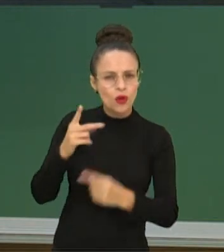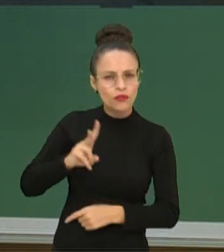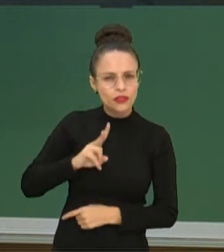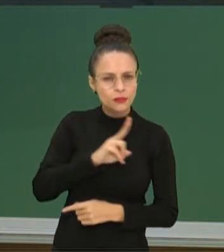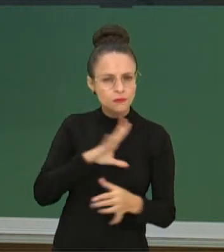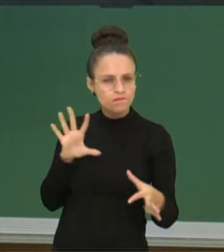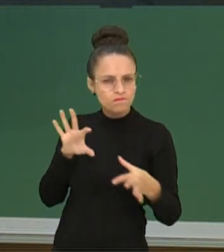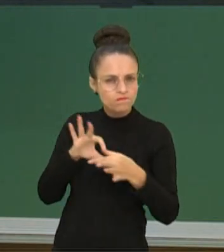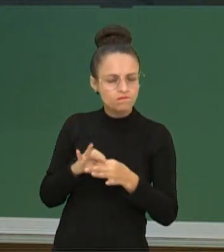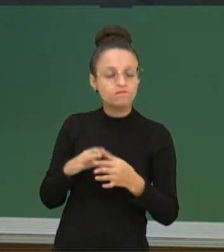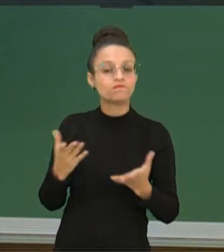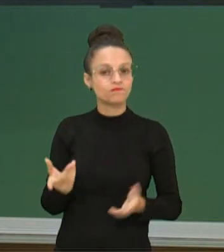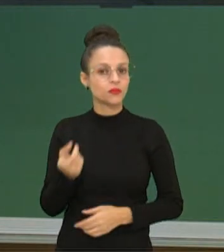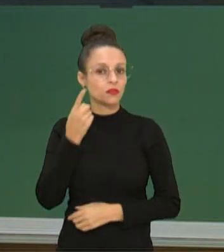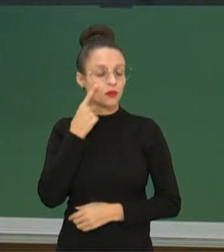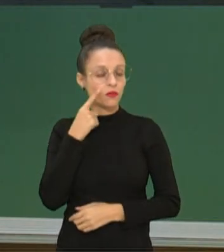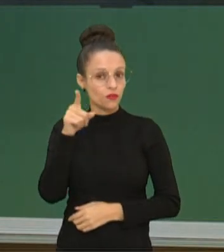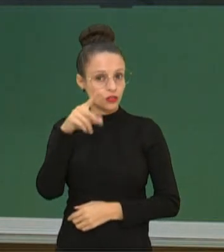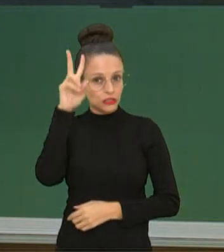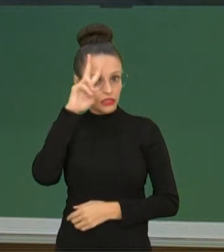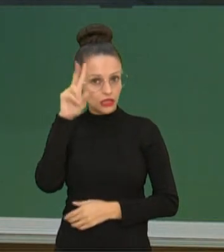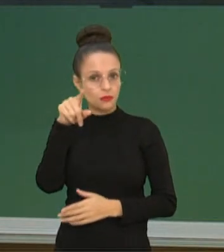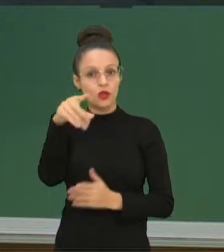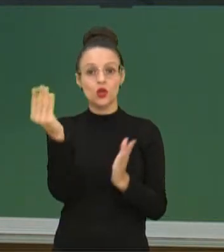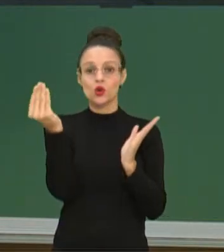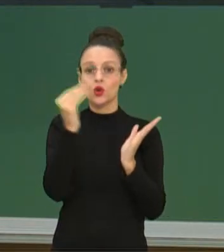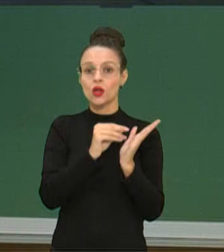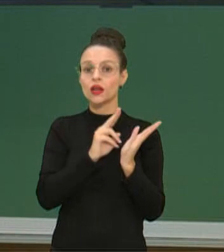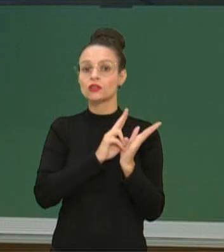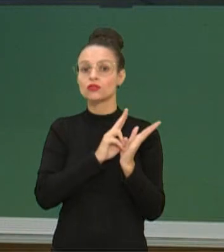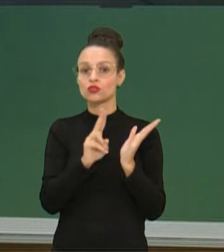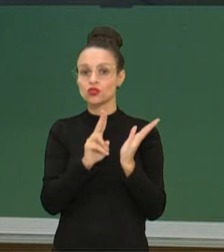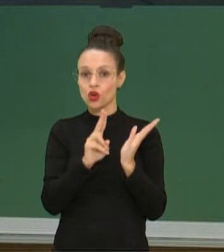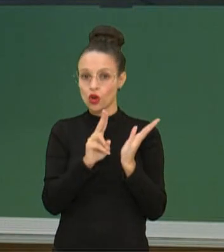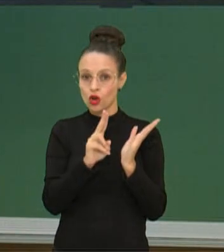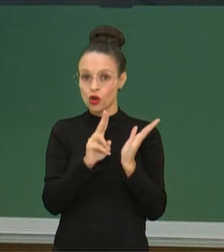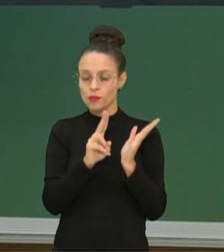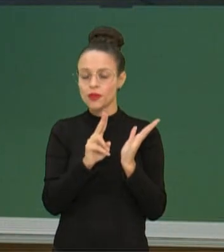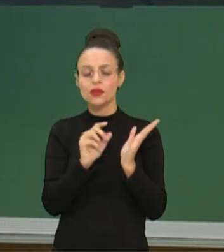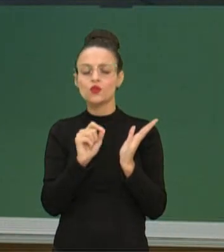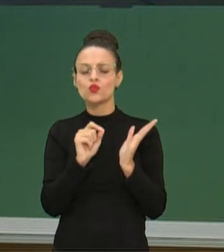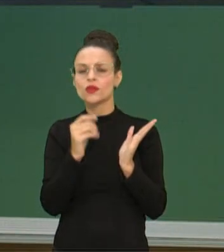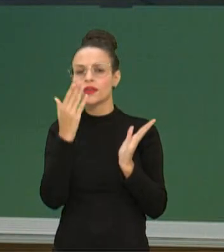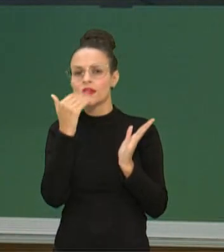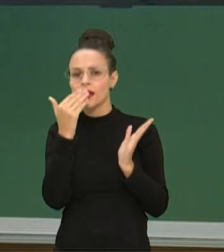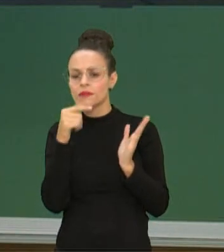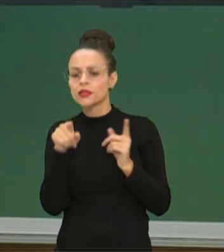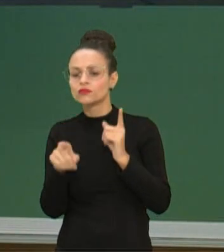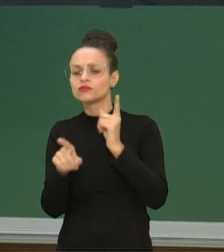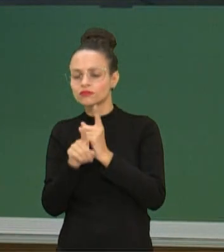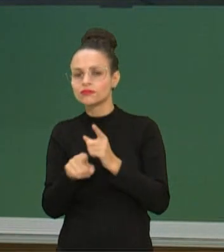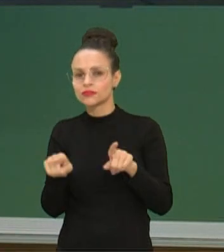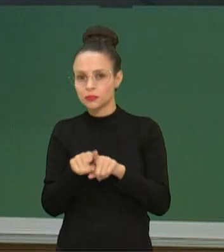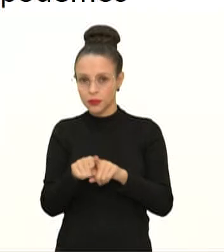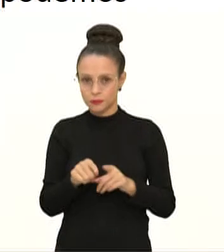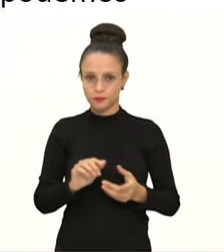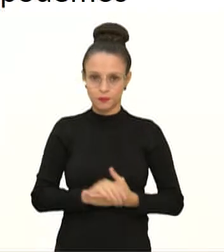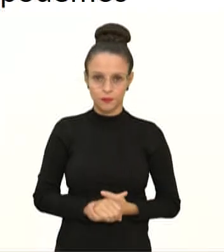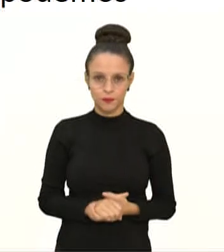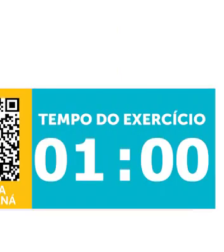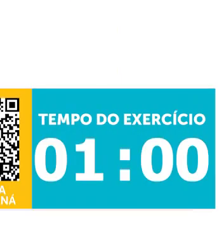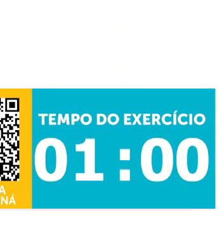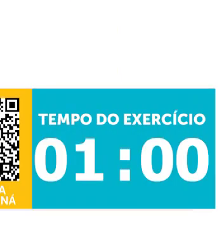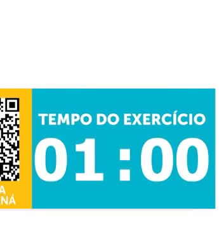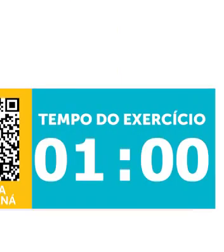falei? Vamos ver se você lembra. Coloca o nome dessa vitamina e em que alimentos que a gente encontra ela. Vamos lá?